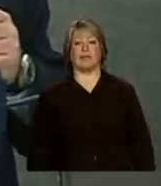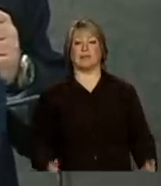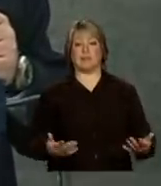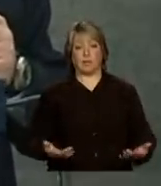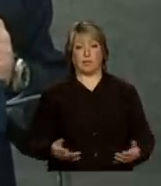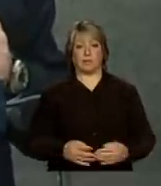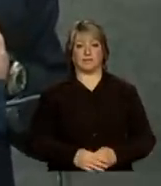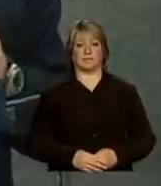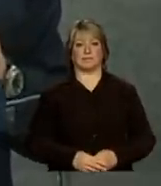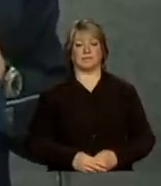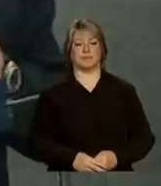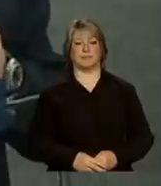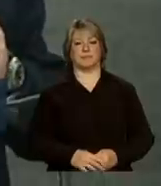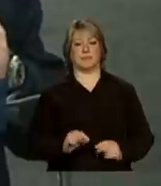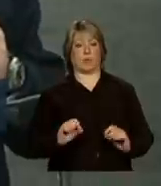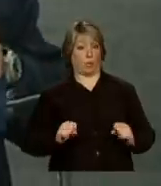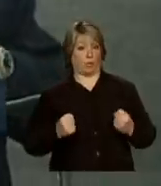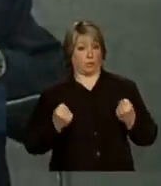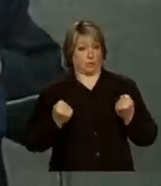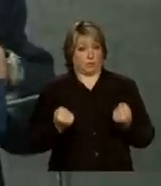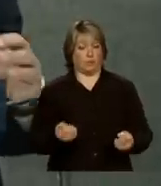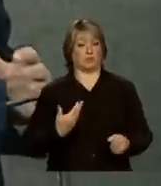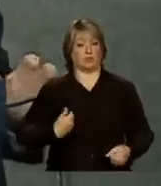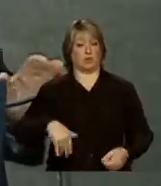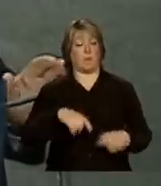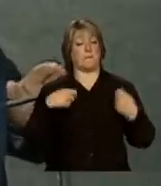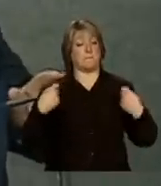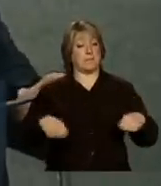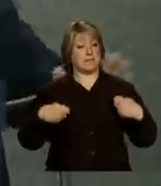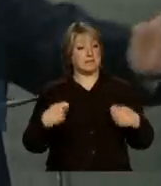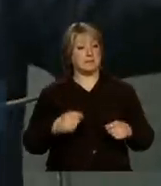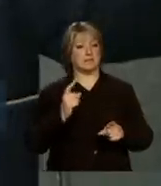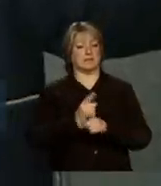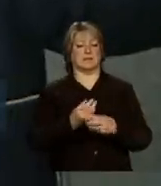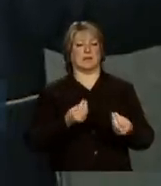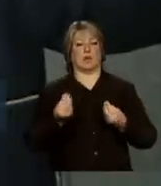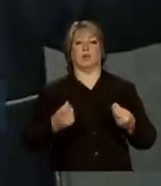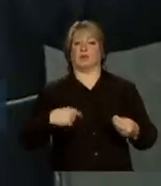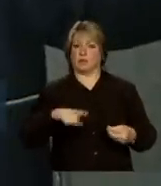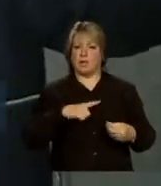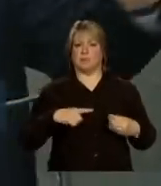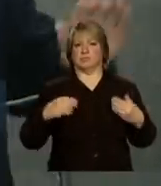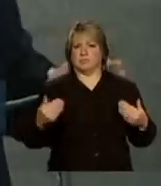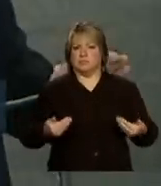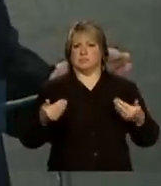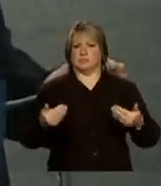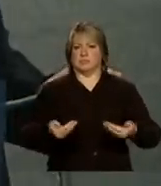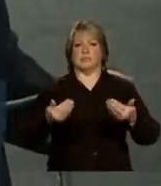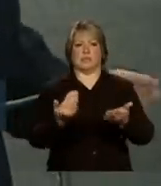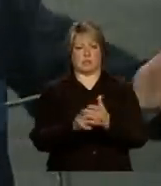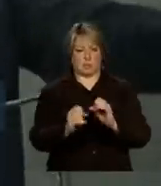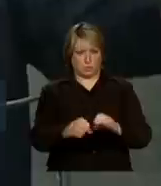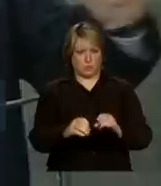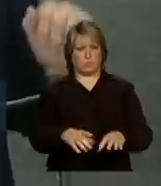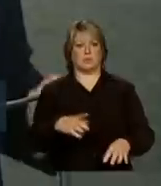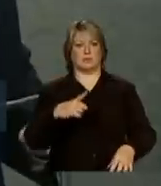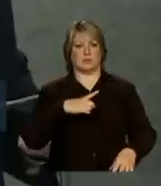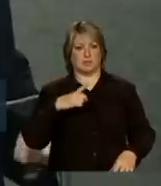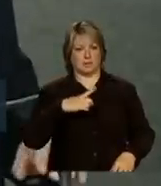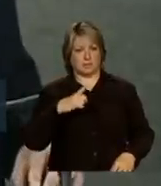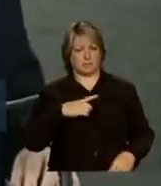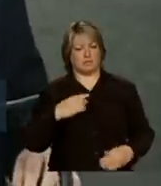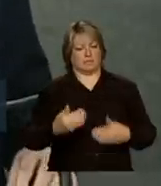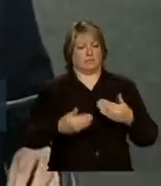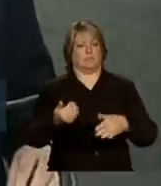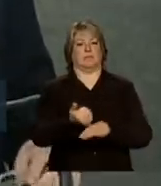então o esforço que nós temos que achar nós temos tido avanços na educação Tá certo a curva tá ascendente na